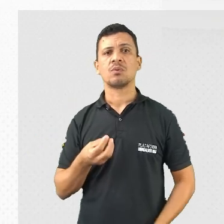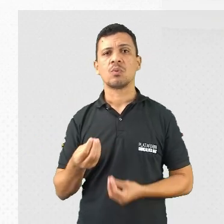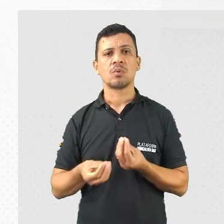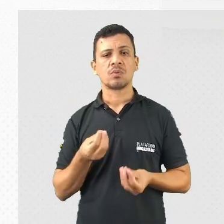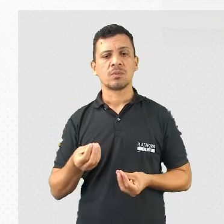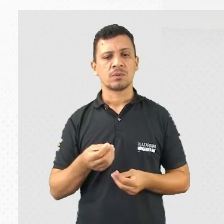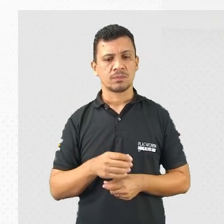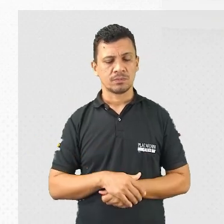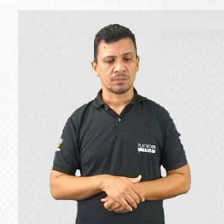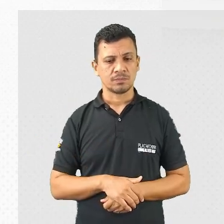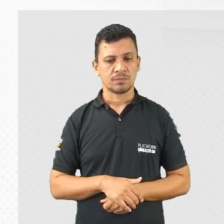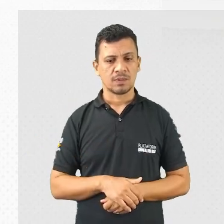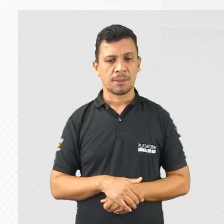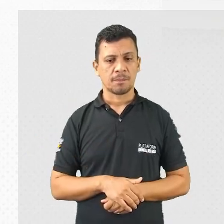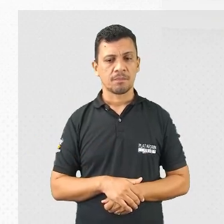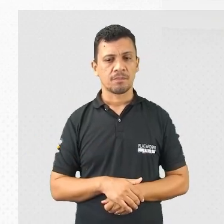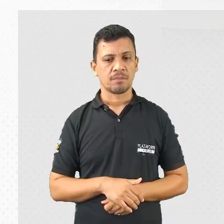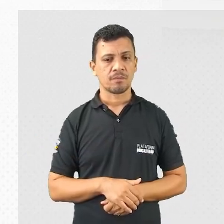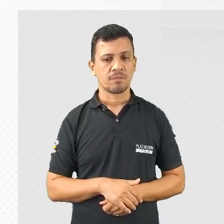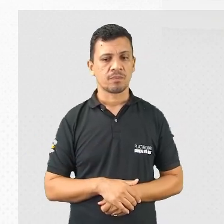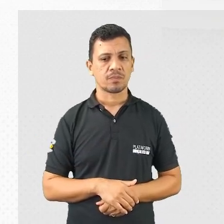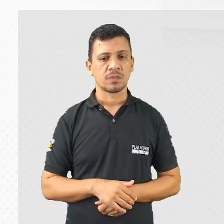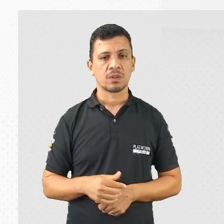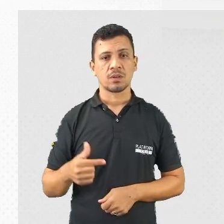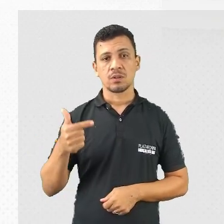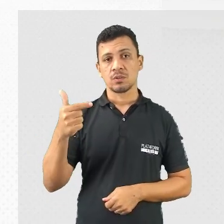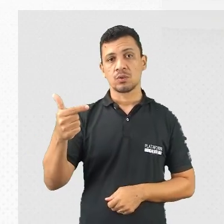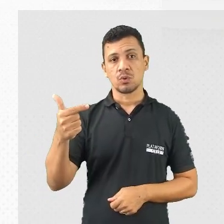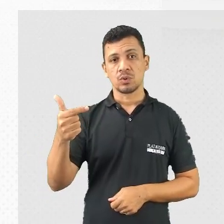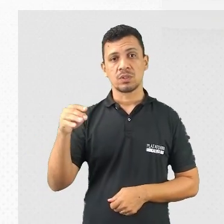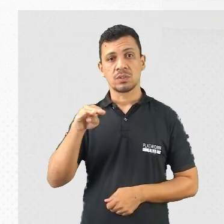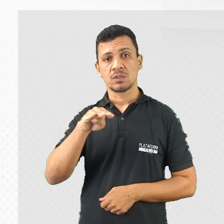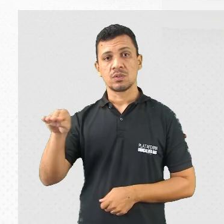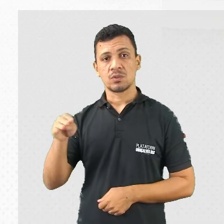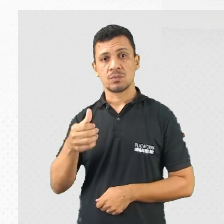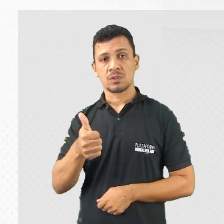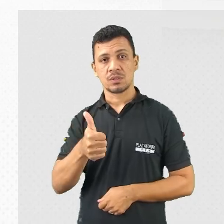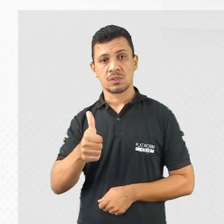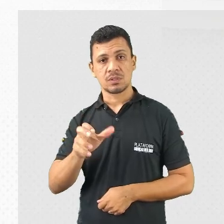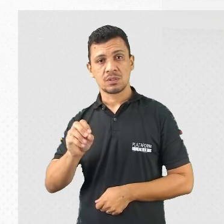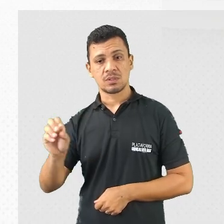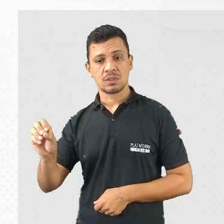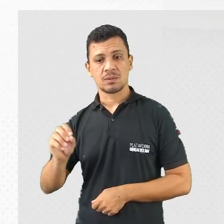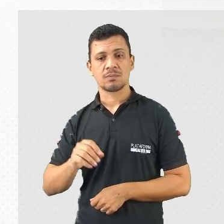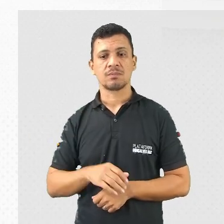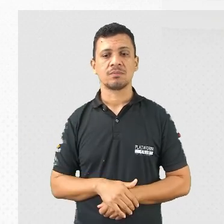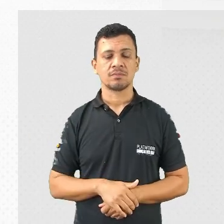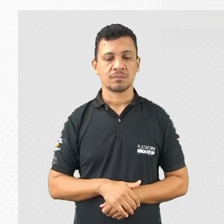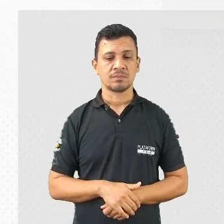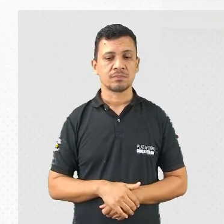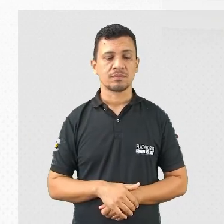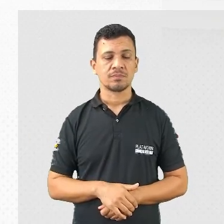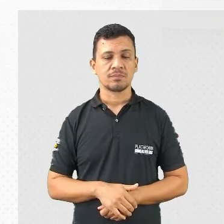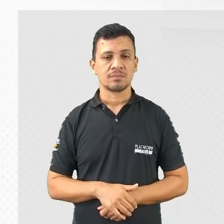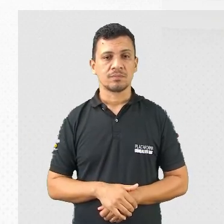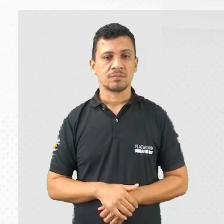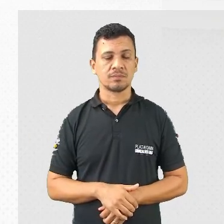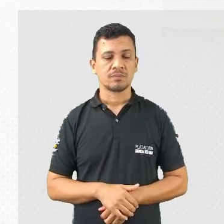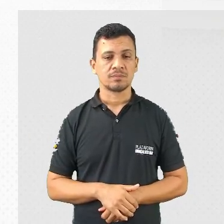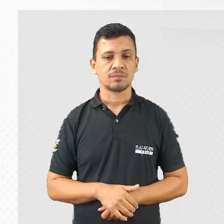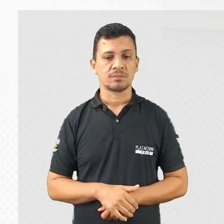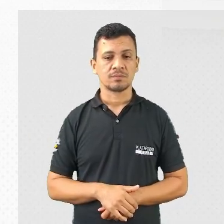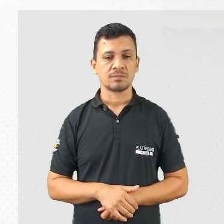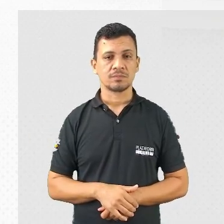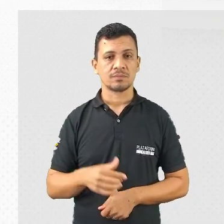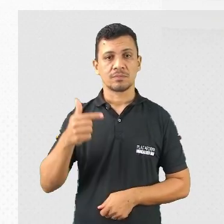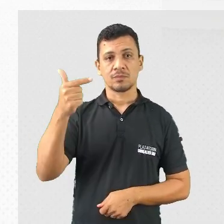vamos recapitular bem aqui, ó. Isso aqui é a mesma coisa de 2 sobre 100, ó. Uma porcentagem é um denominador, é uma